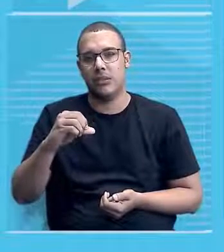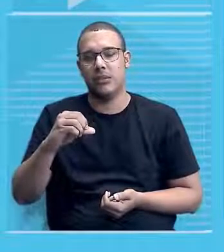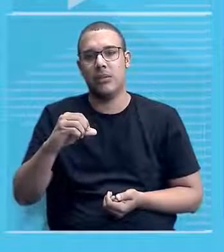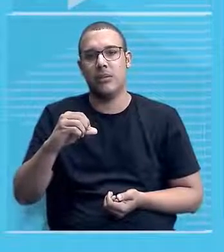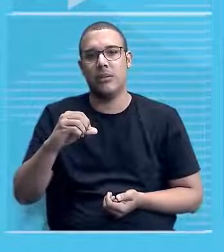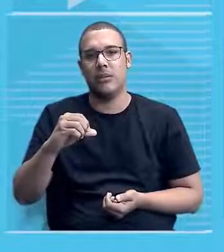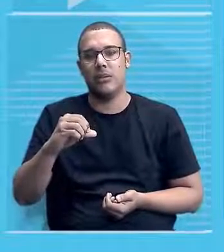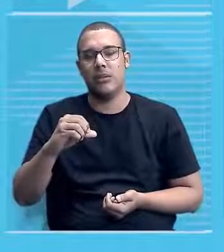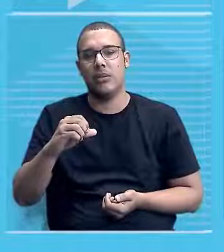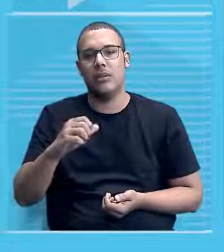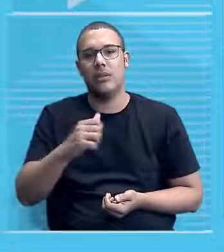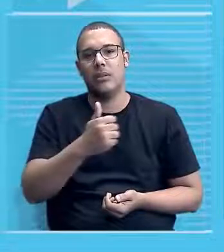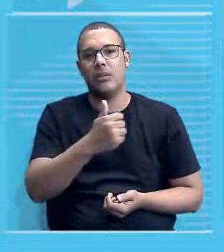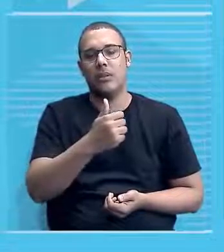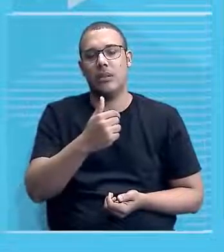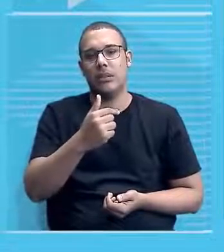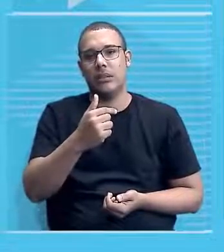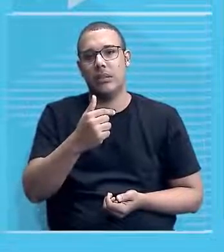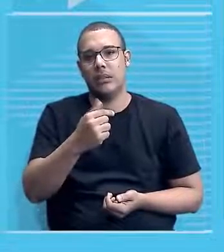17089